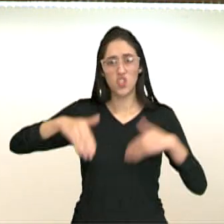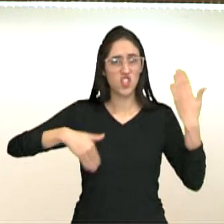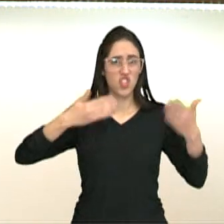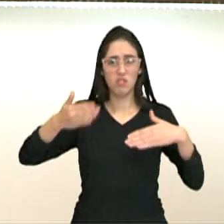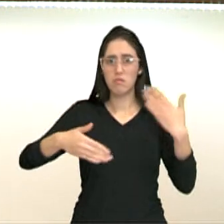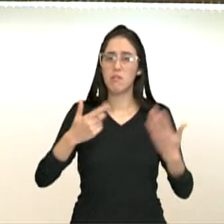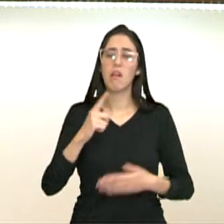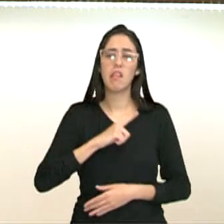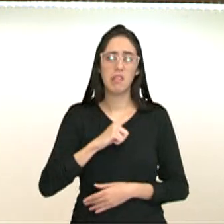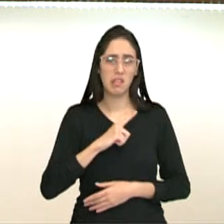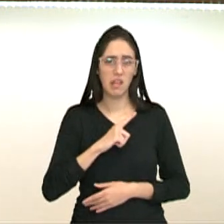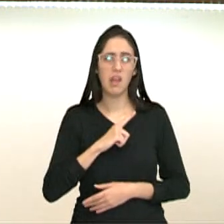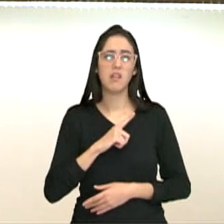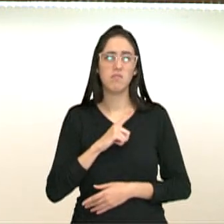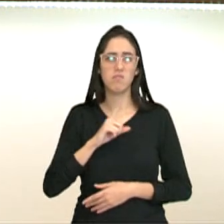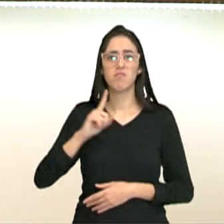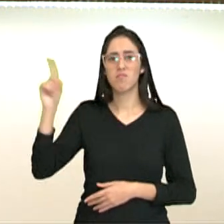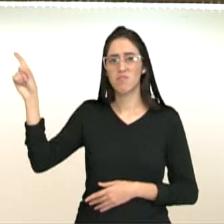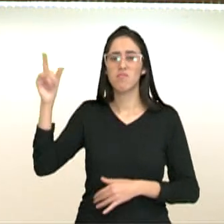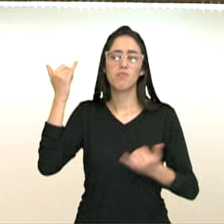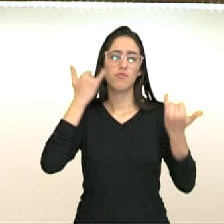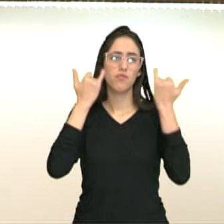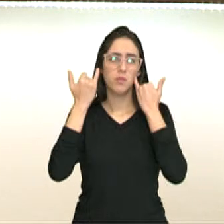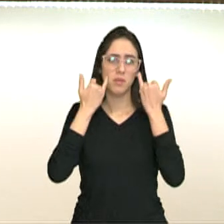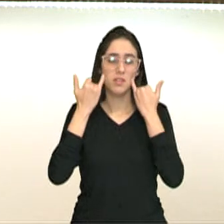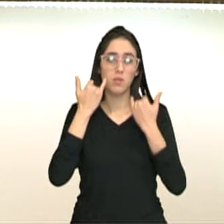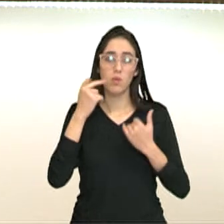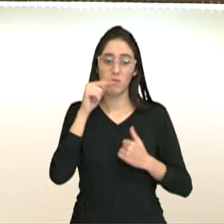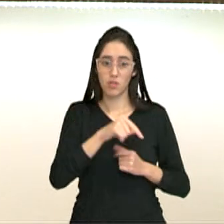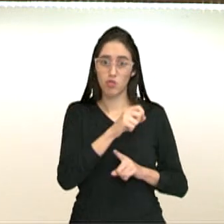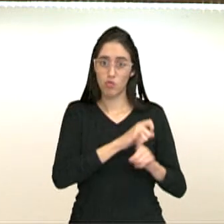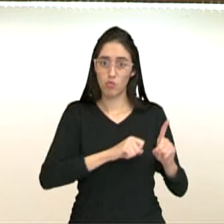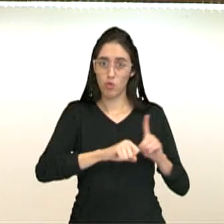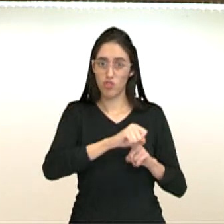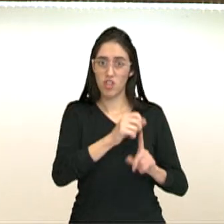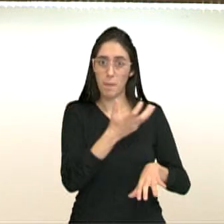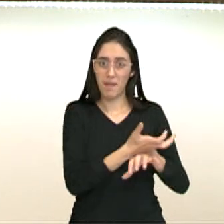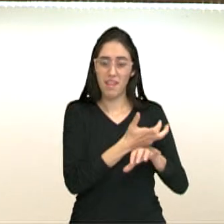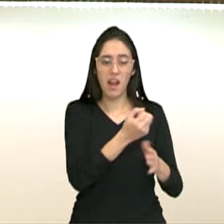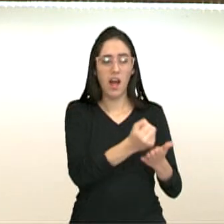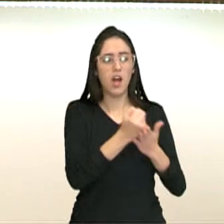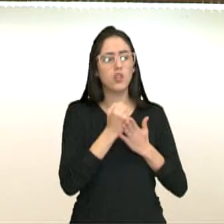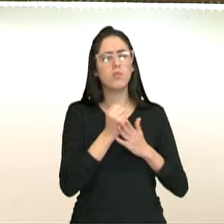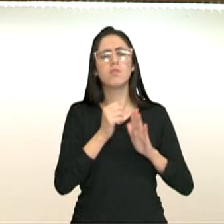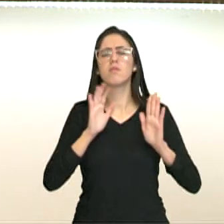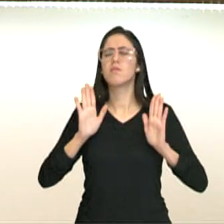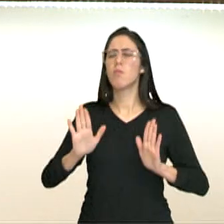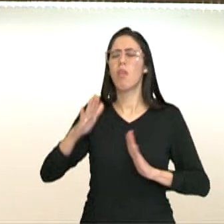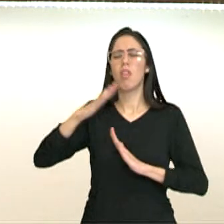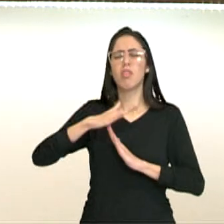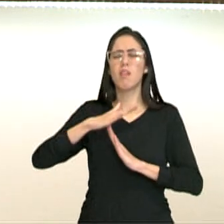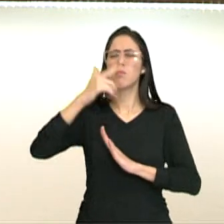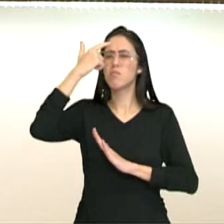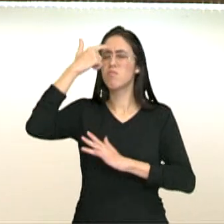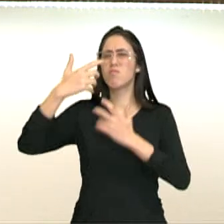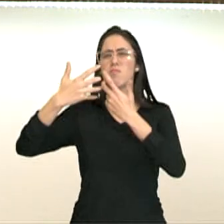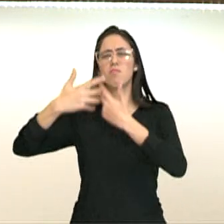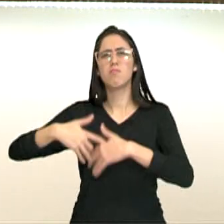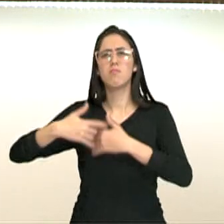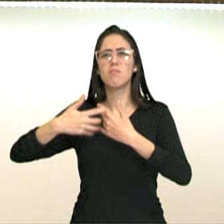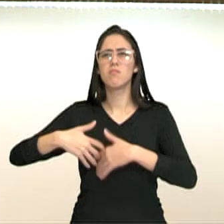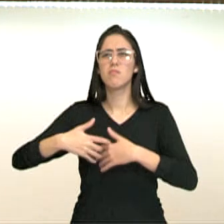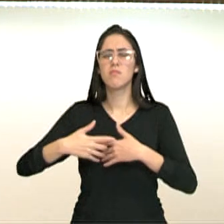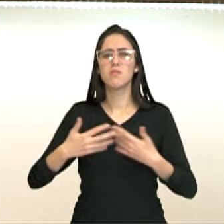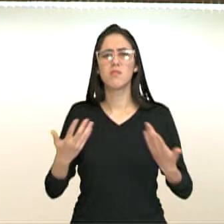está lidando com essas informações e a sociologia nos ajuda a parar um pouquinho e refletir sobre esse mundo, para a gente sair um